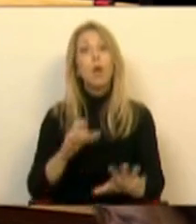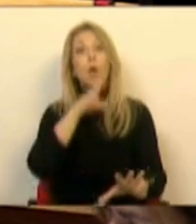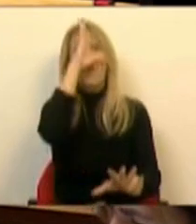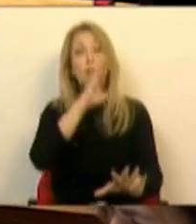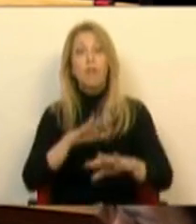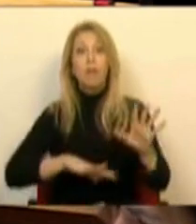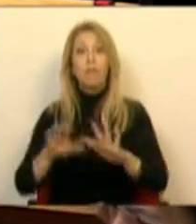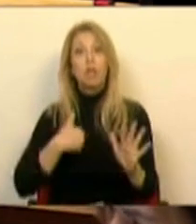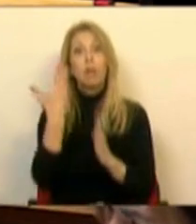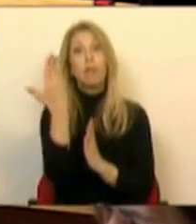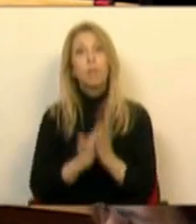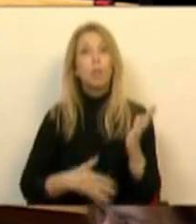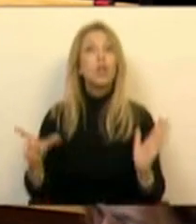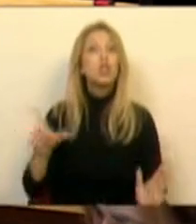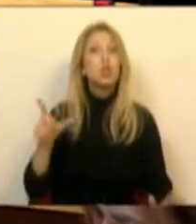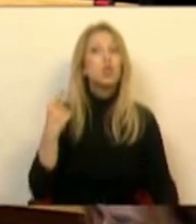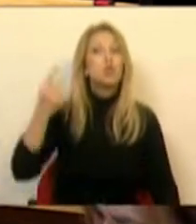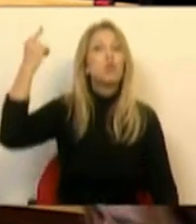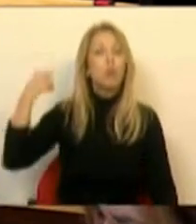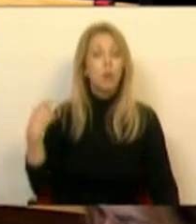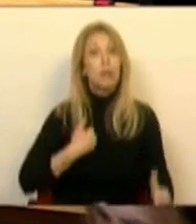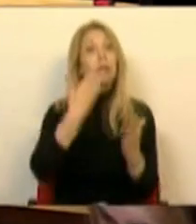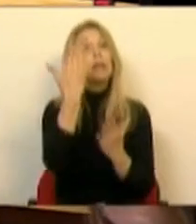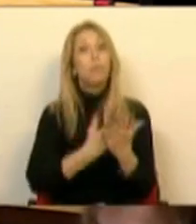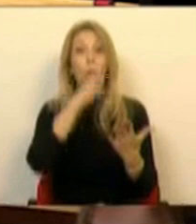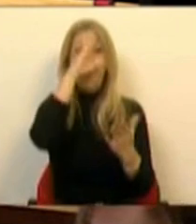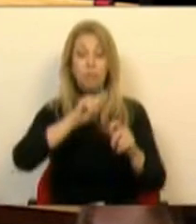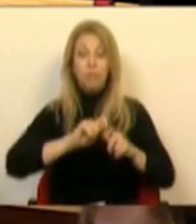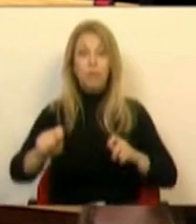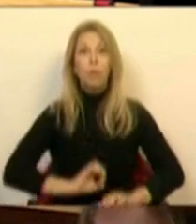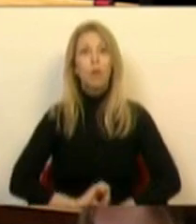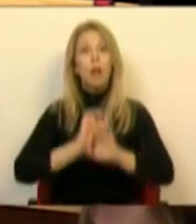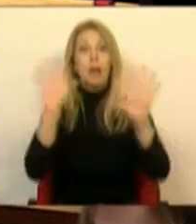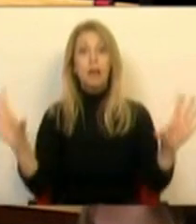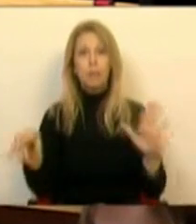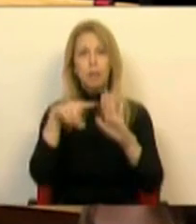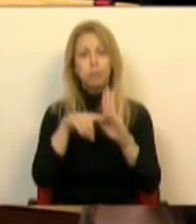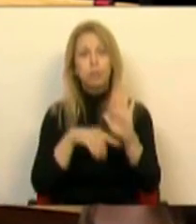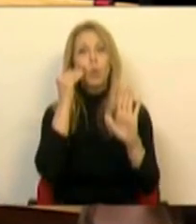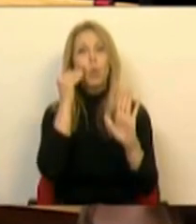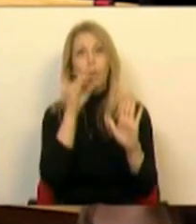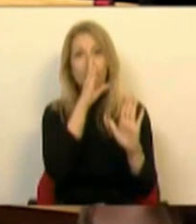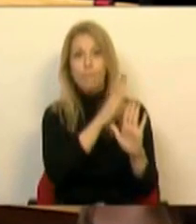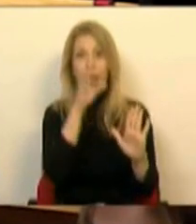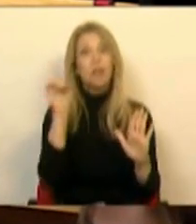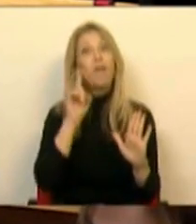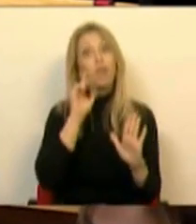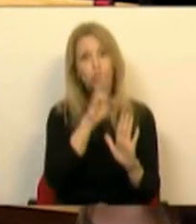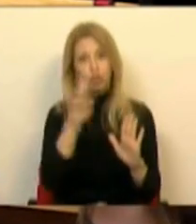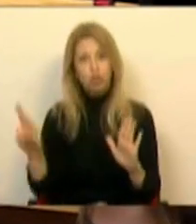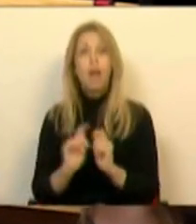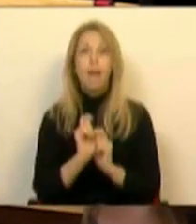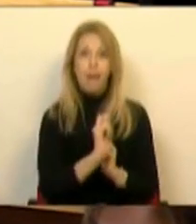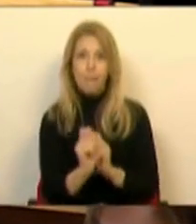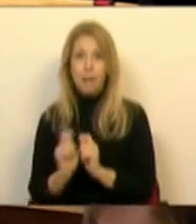diploma logo em julho. Neste diploma, o Governo definiu com clareza os termos da sua aplicação, os montantes a pagar, bem